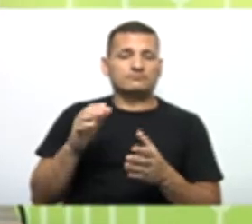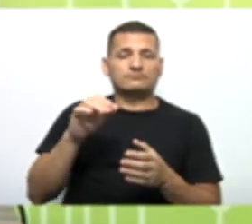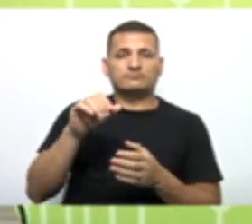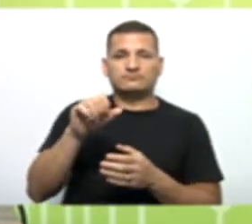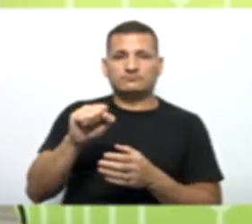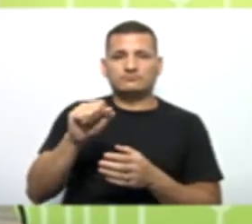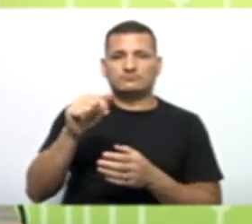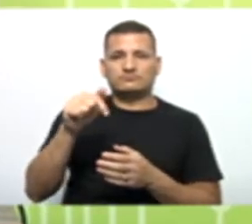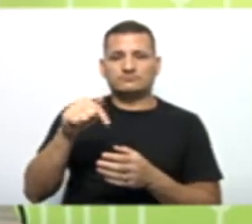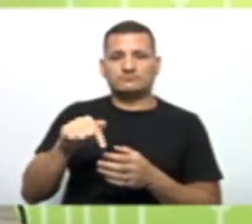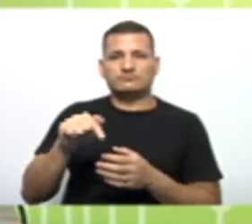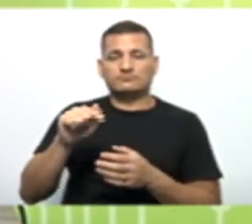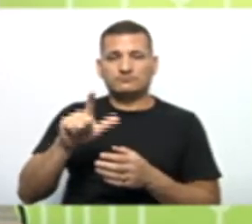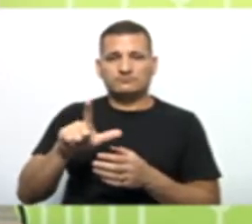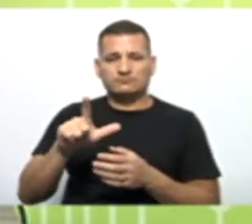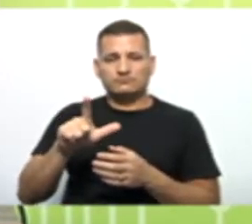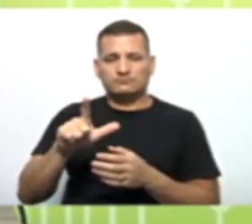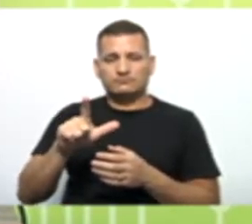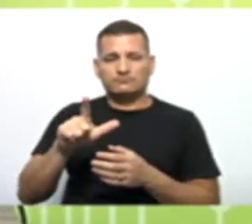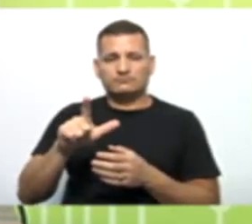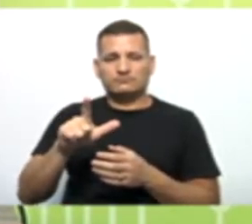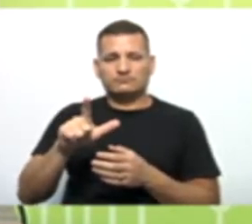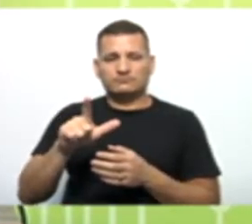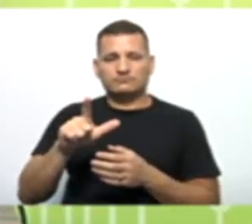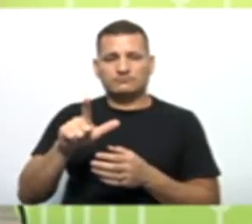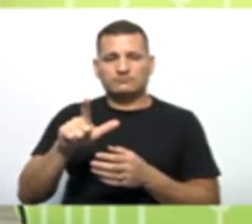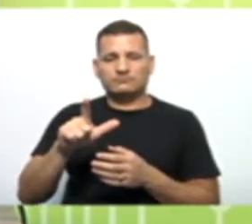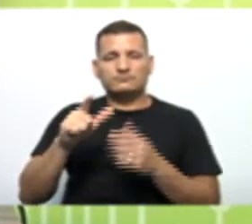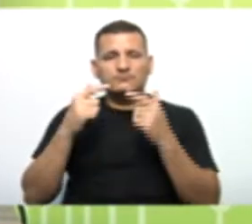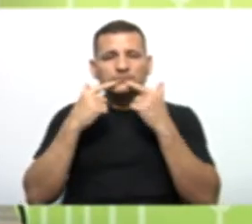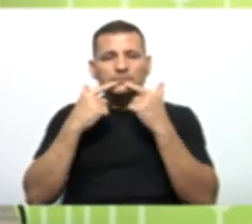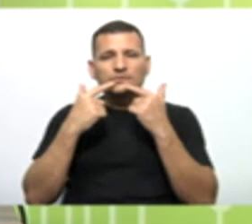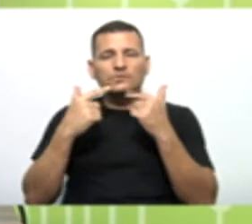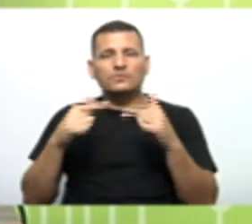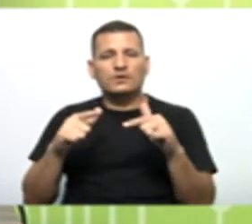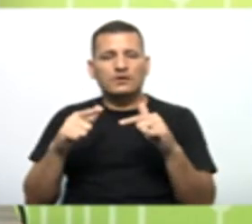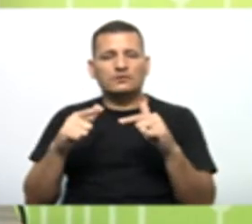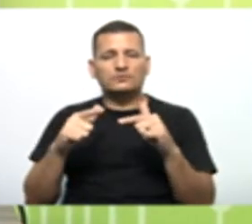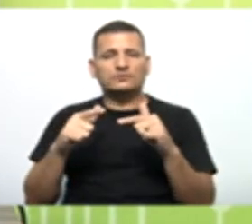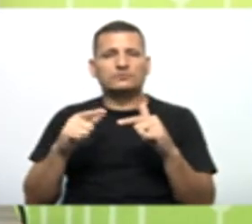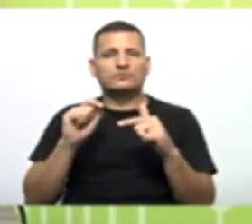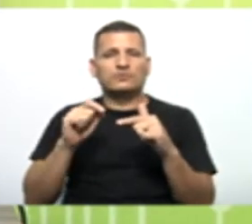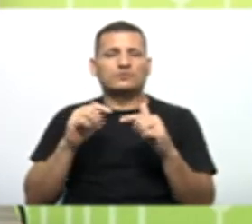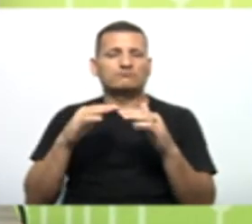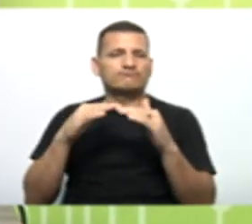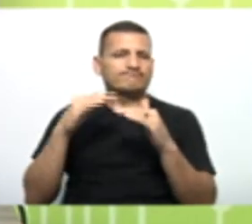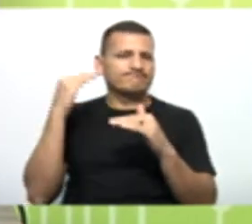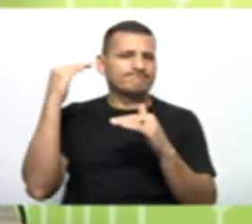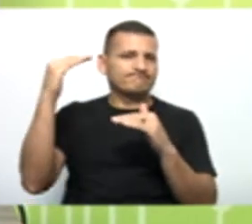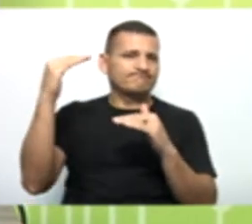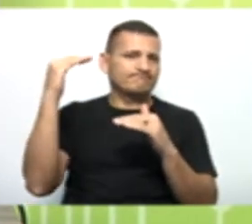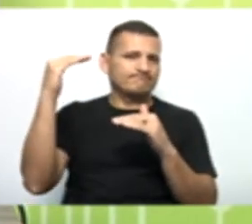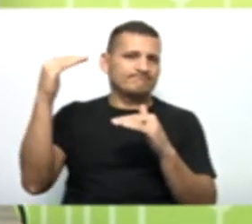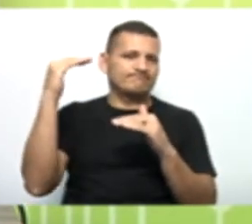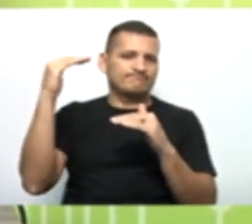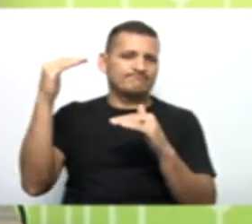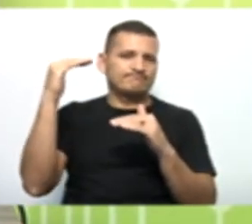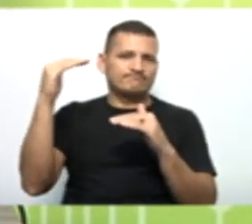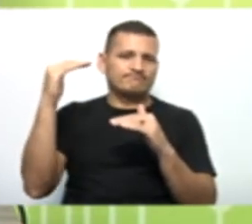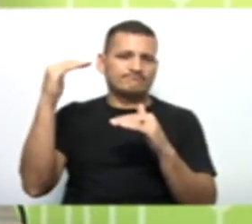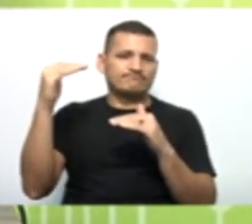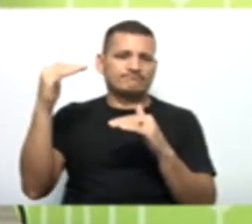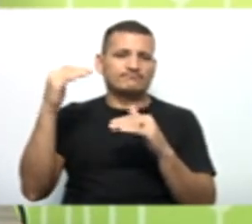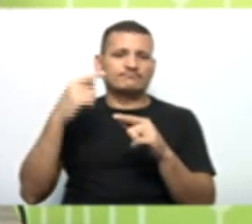SQL é considerado como uma linguagem de informática de um nível muito alto. Sim. Porque ela se aproxima muito